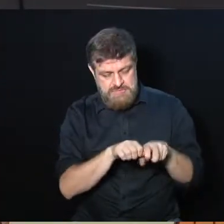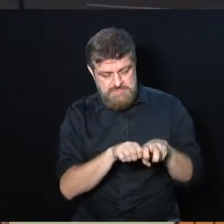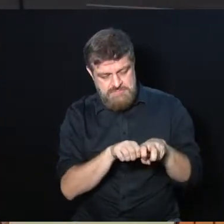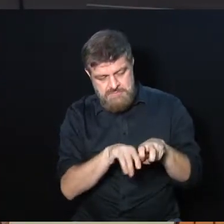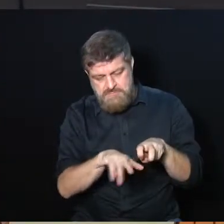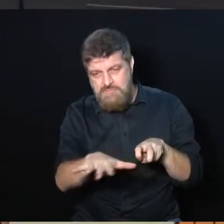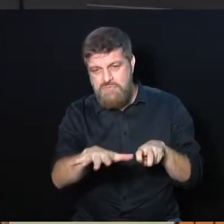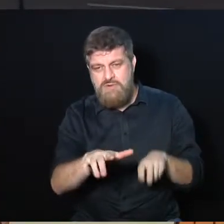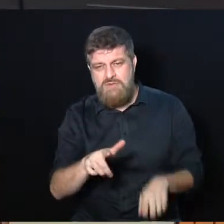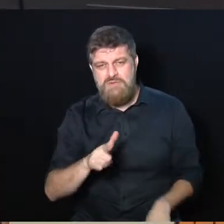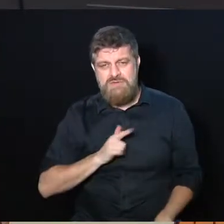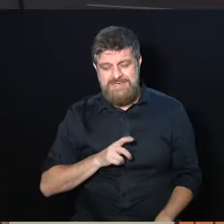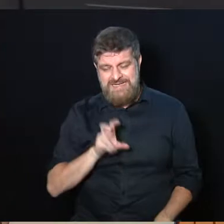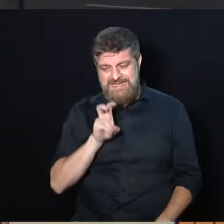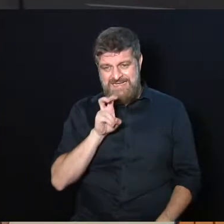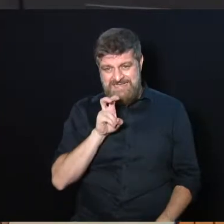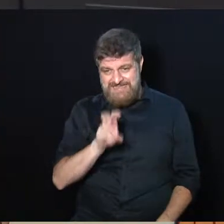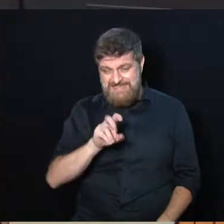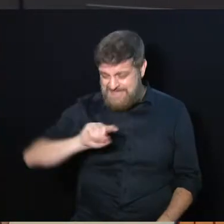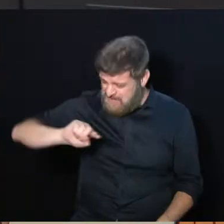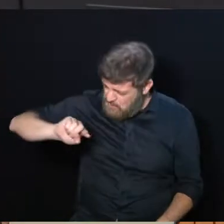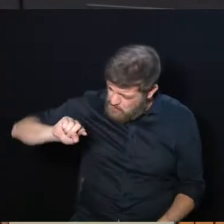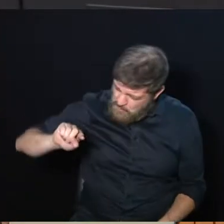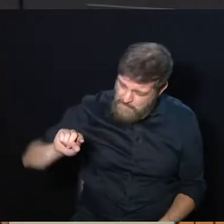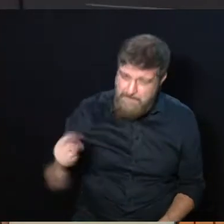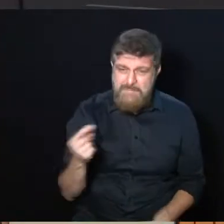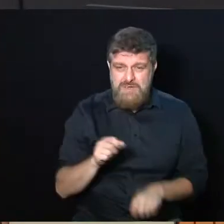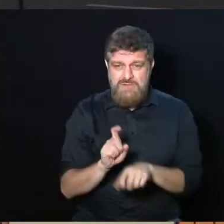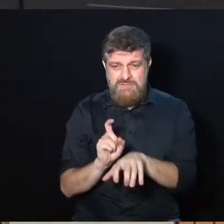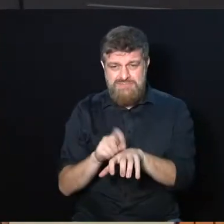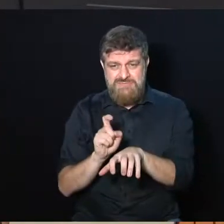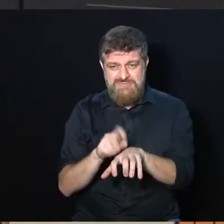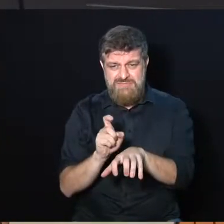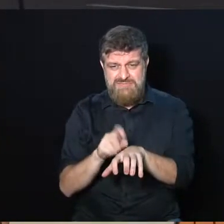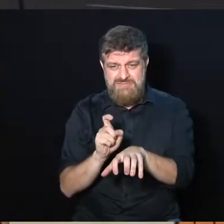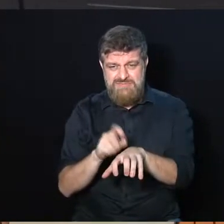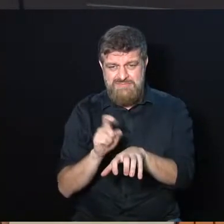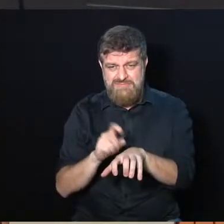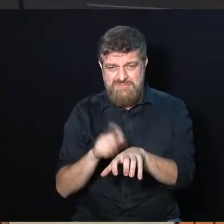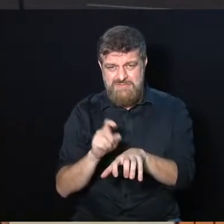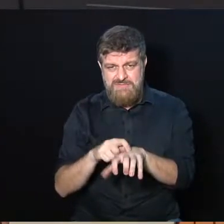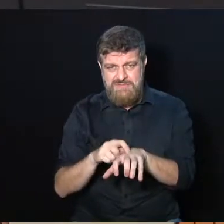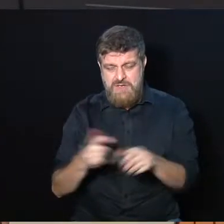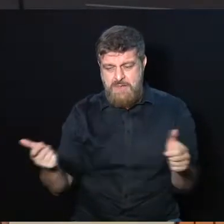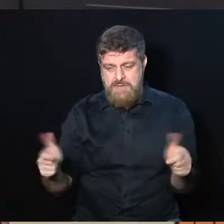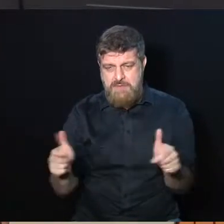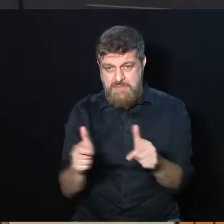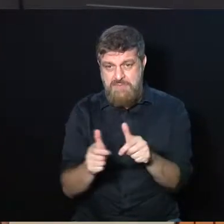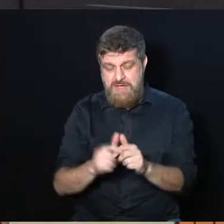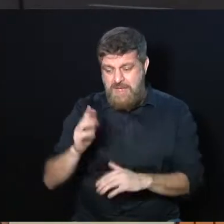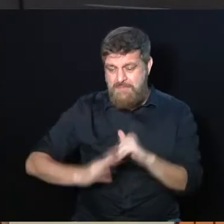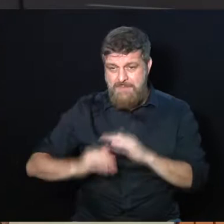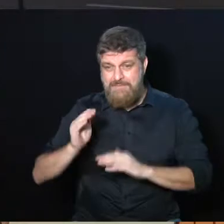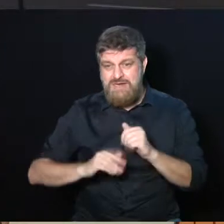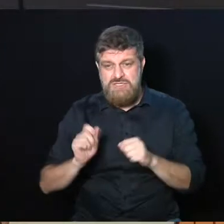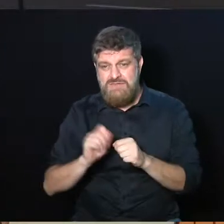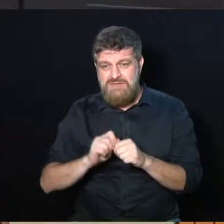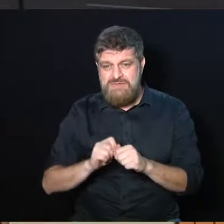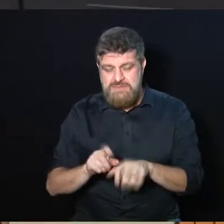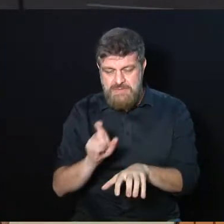tirou 5 que iam se autorreproduzir, que você tem muito mais daqui a alguns anos. Essa é uma ótima atividade. Precisa ver se